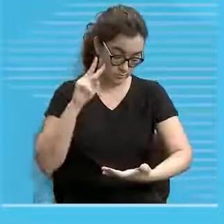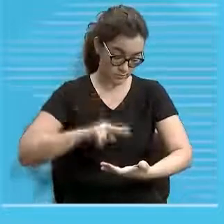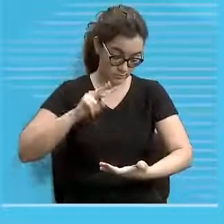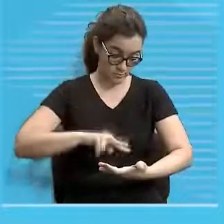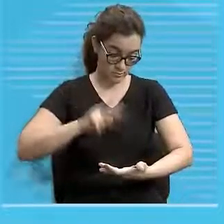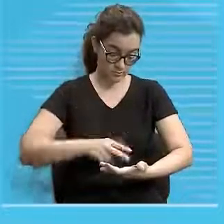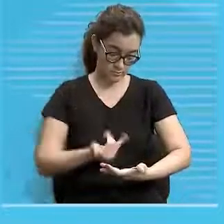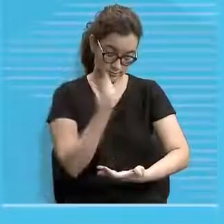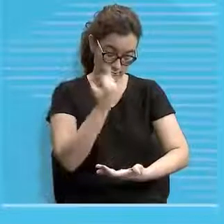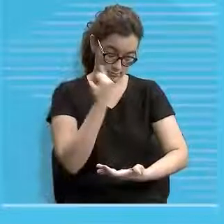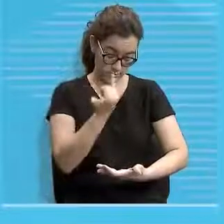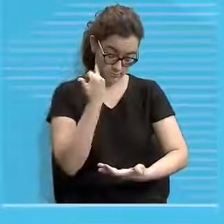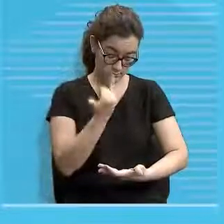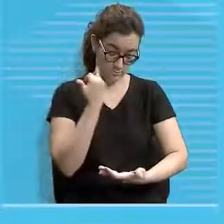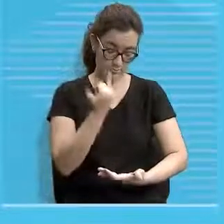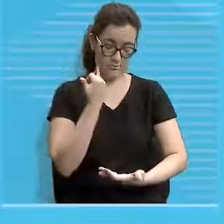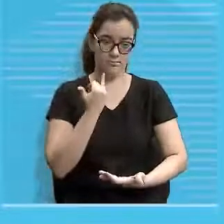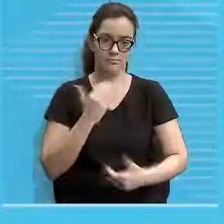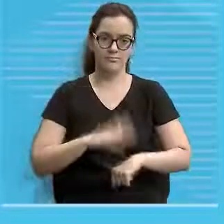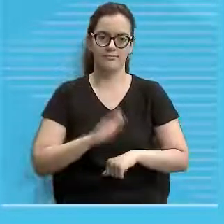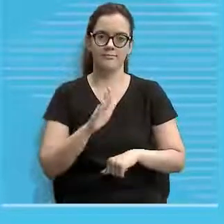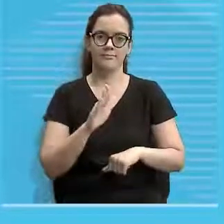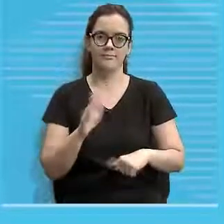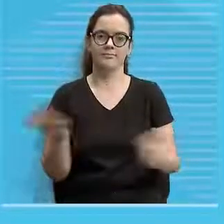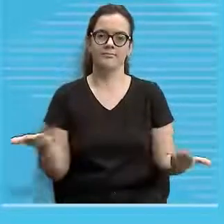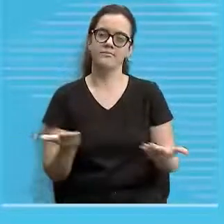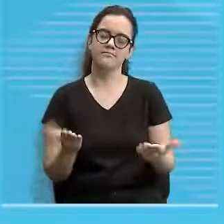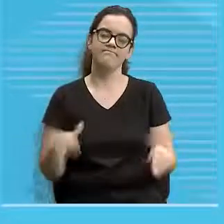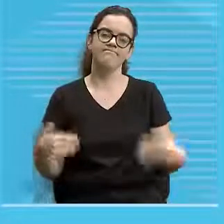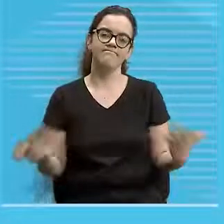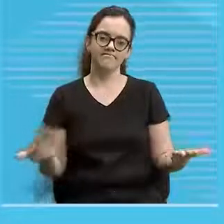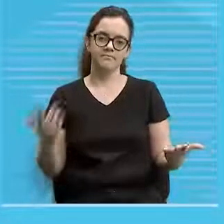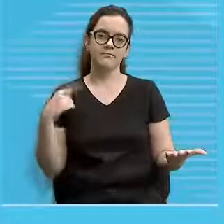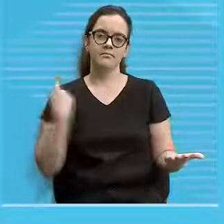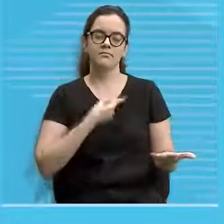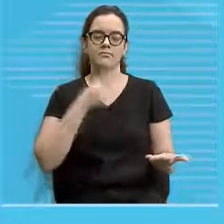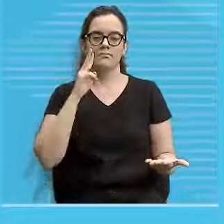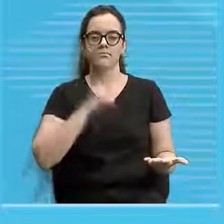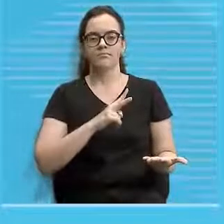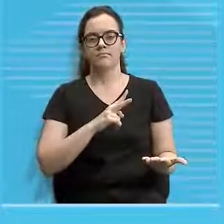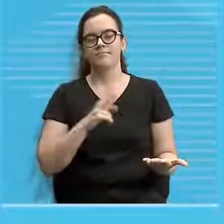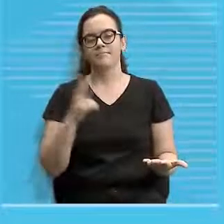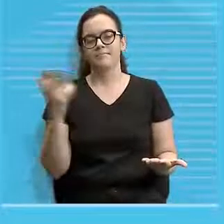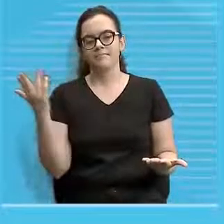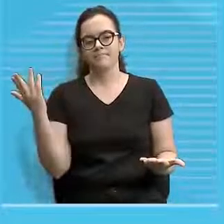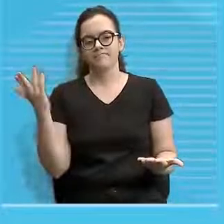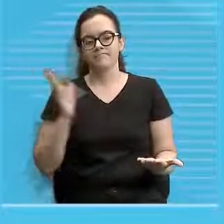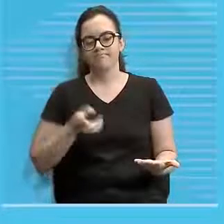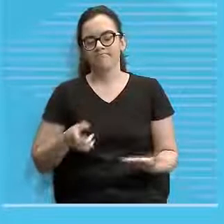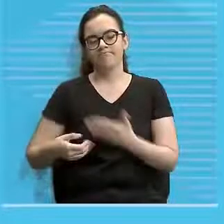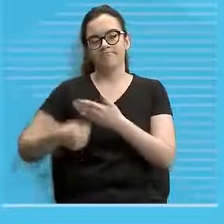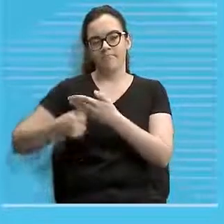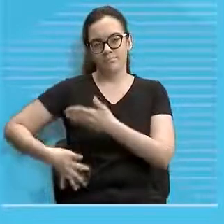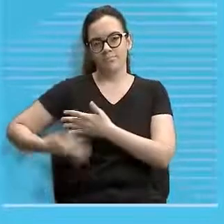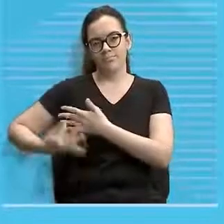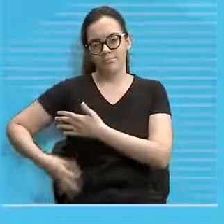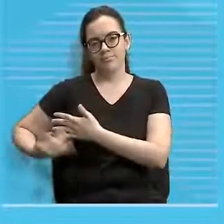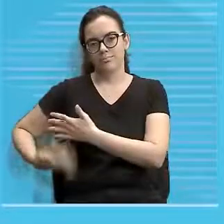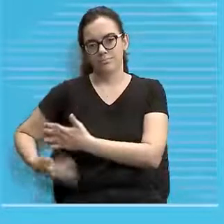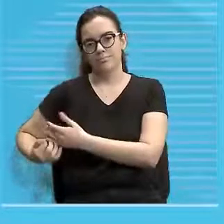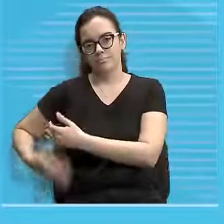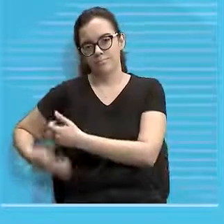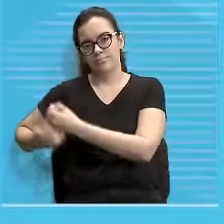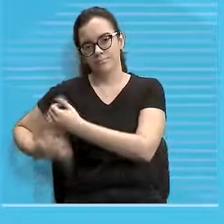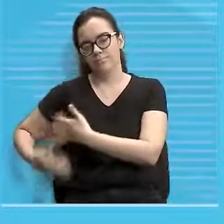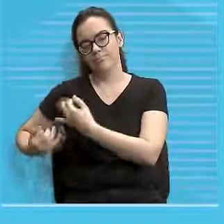né, comentários em relação ao corpo das mulheres na internet, como a gente discutiu aqui muitas vezes, e que a